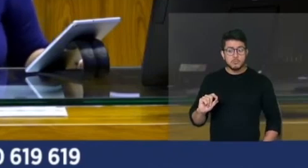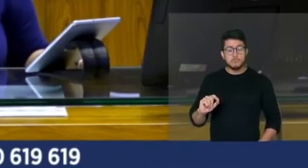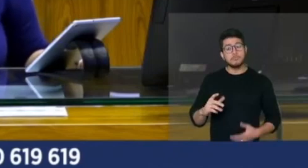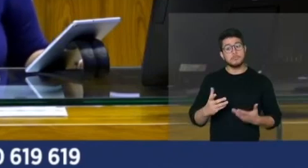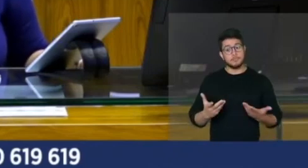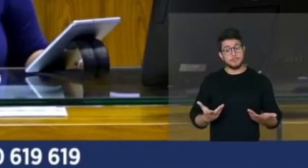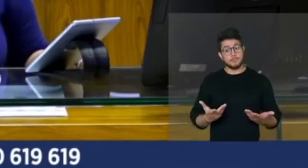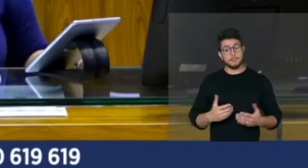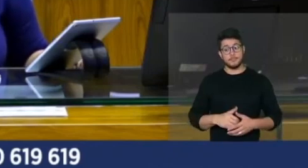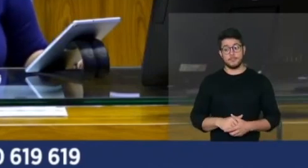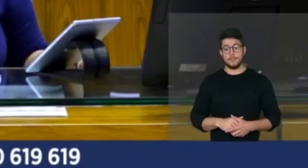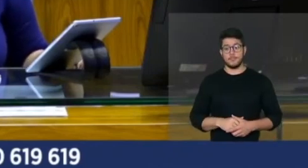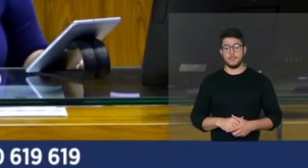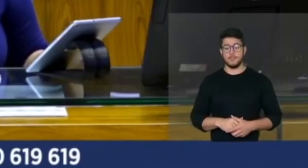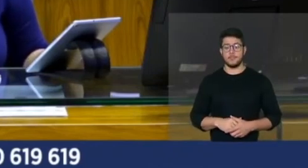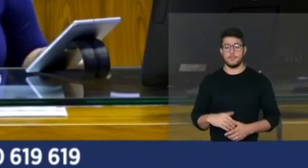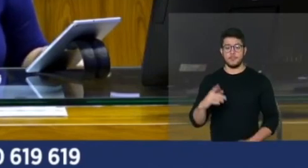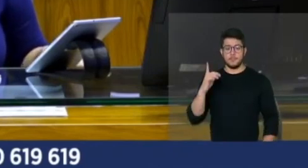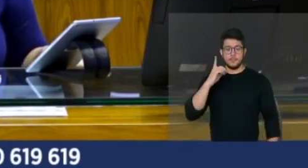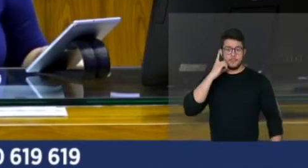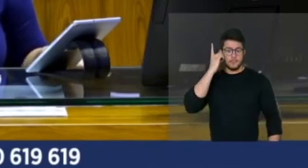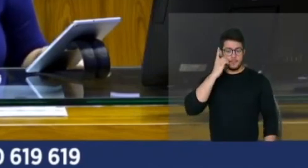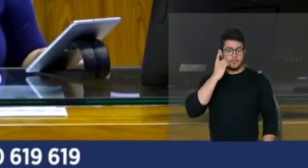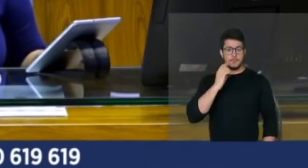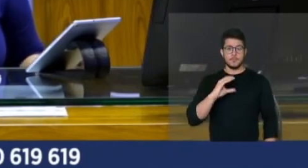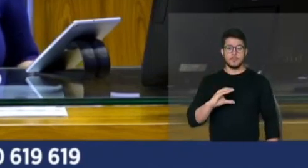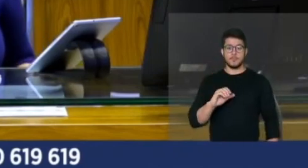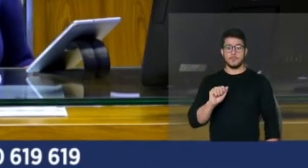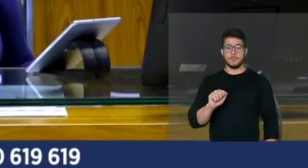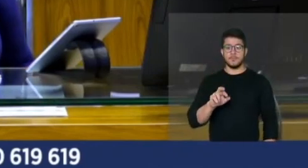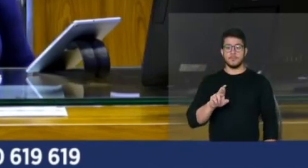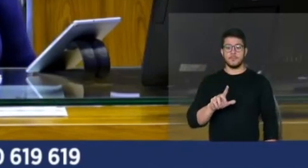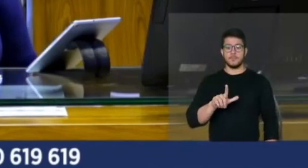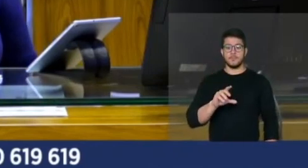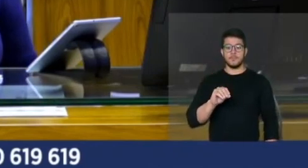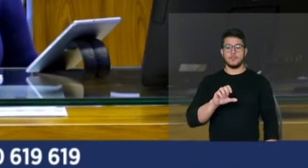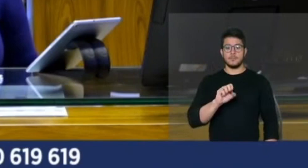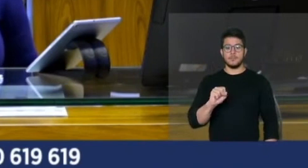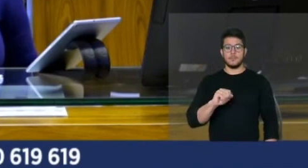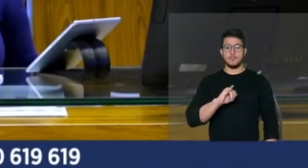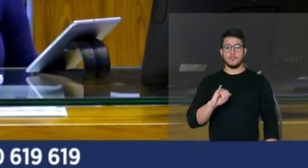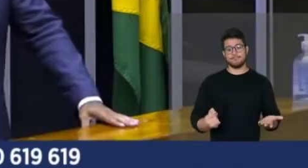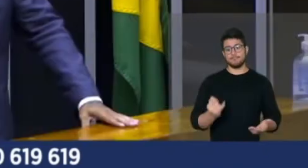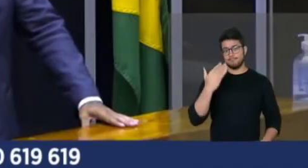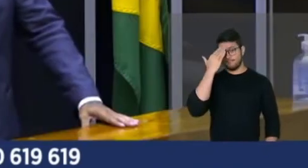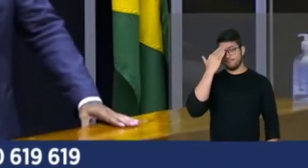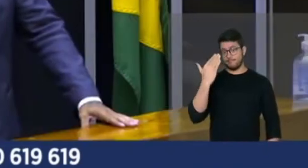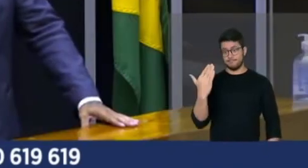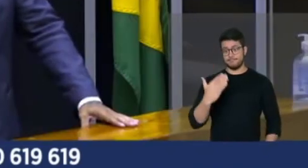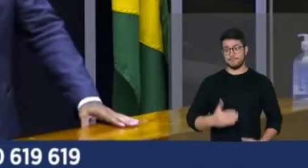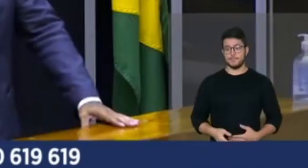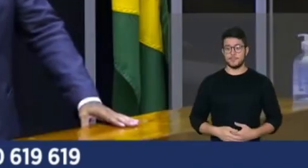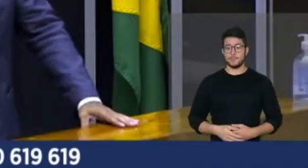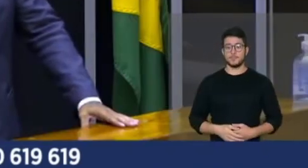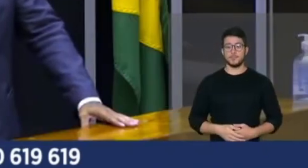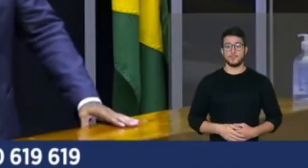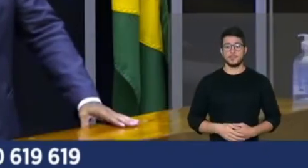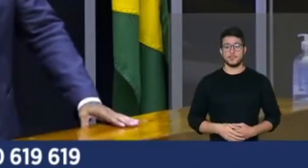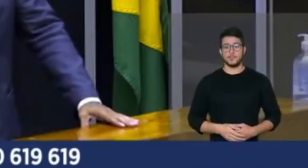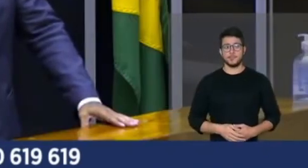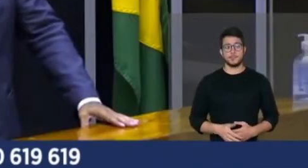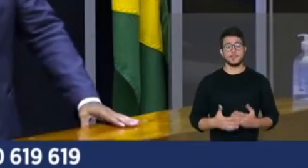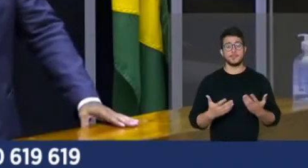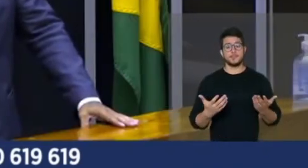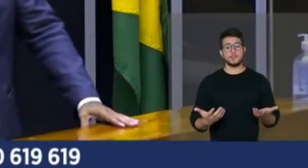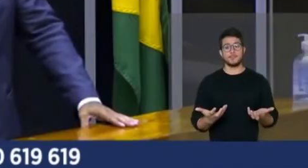Eu chamo então em seguida o deputado Carlos Jordi. Vossa Excelência dispõe de 3 minutos. Bom, eu gostaria de falar